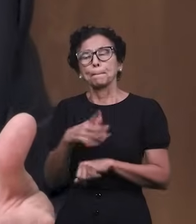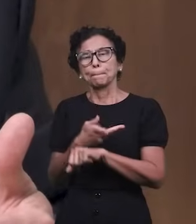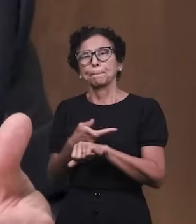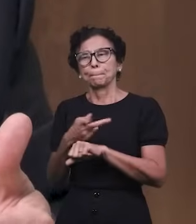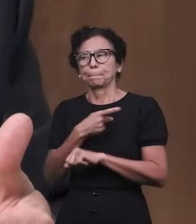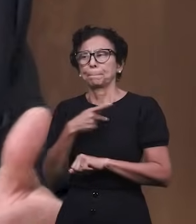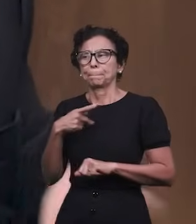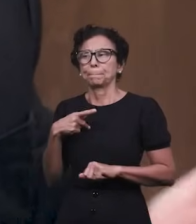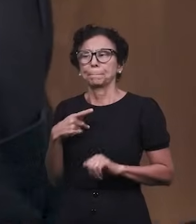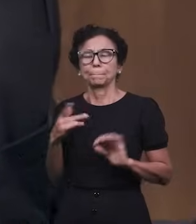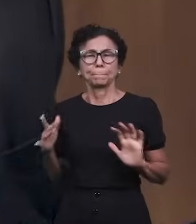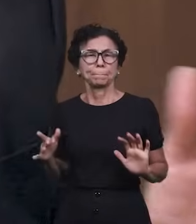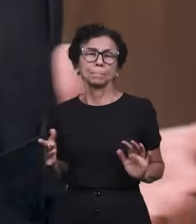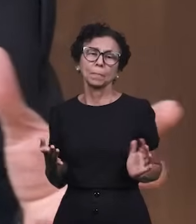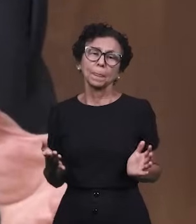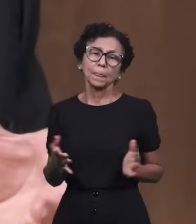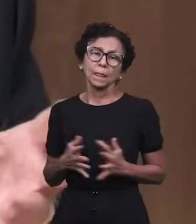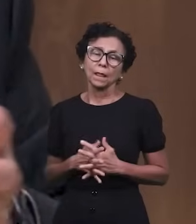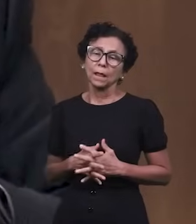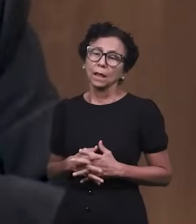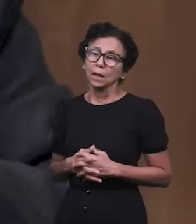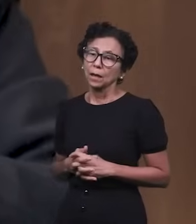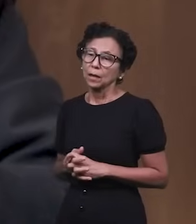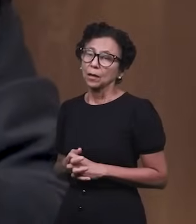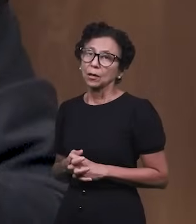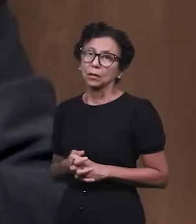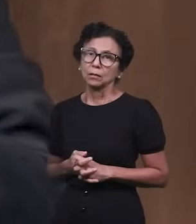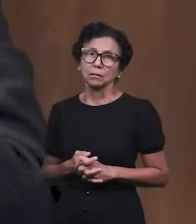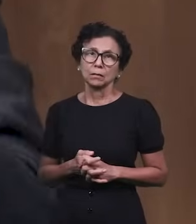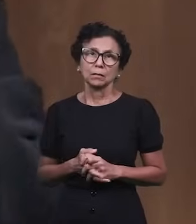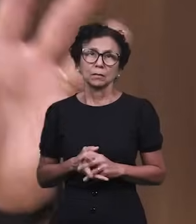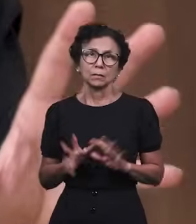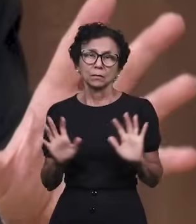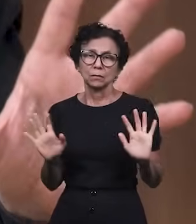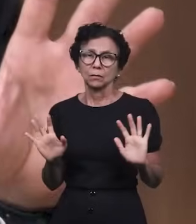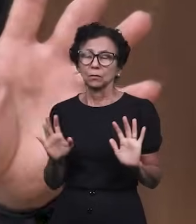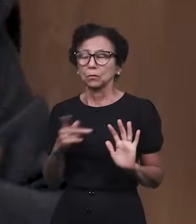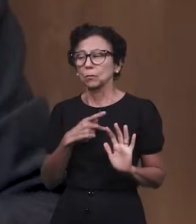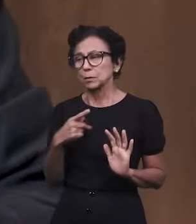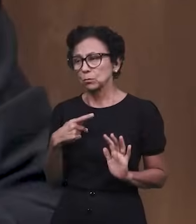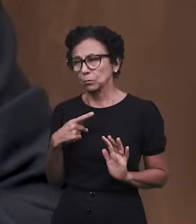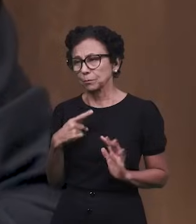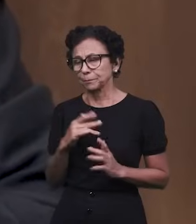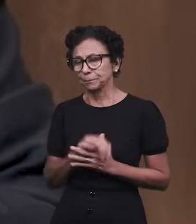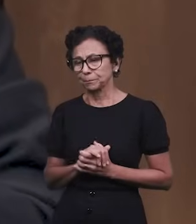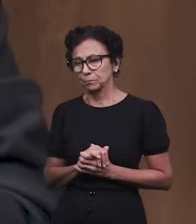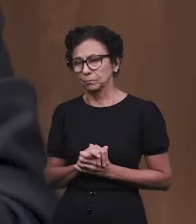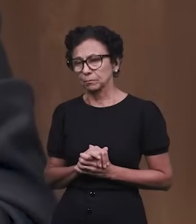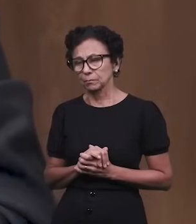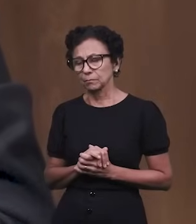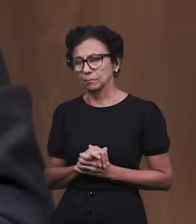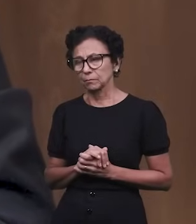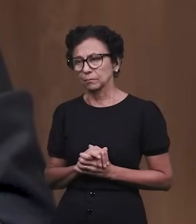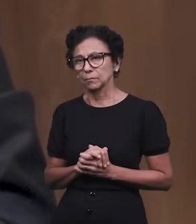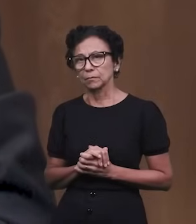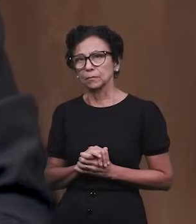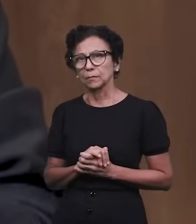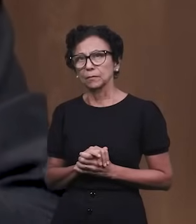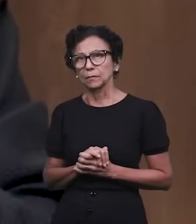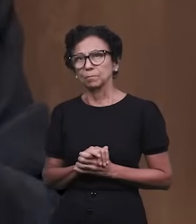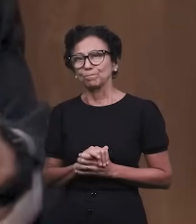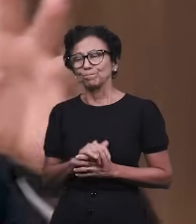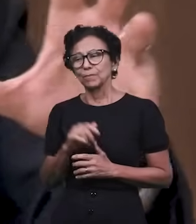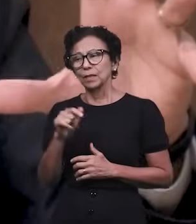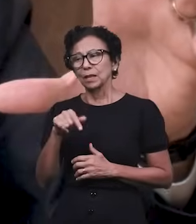pastor dele, não é, Marcelo? Fala, pastor, não é para cobrar o pastor, a nossa igreja